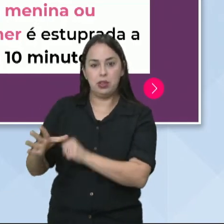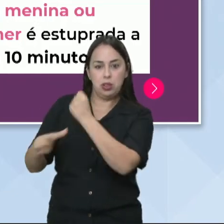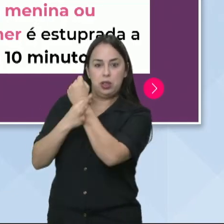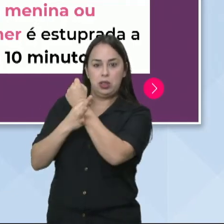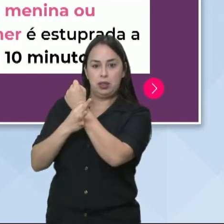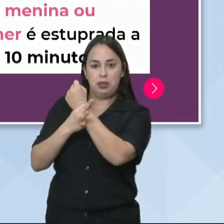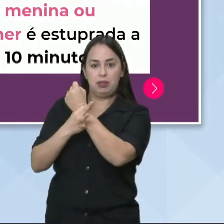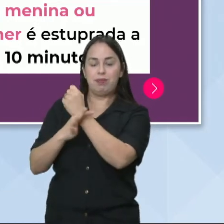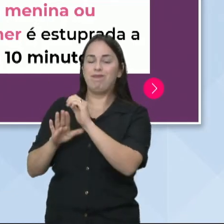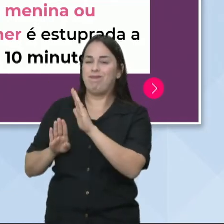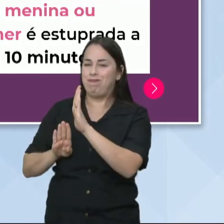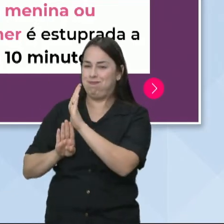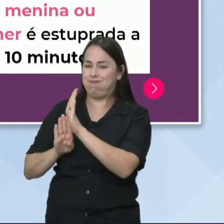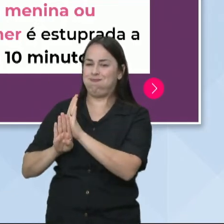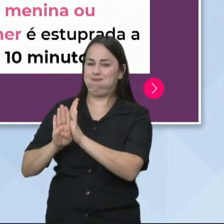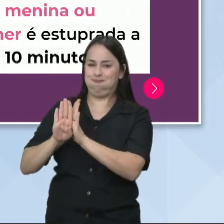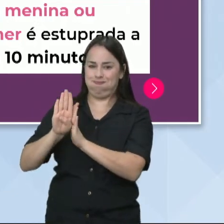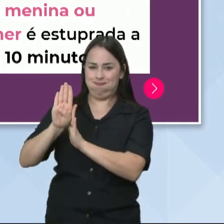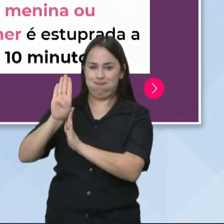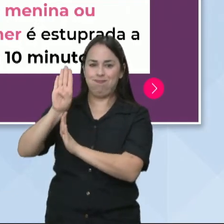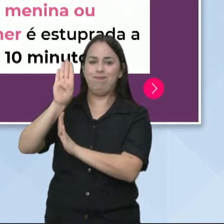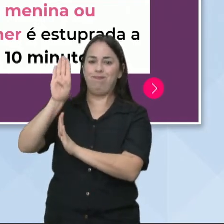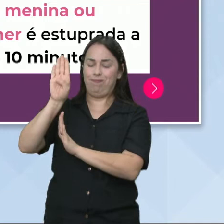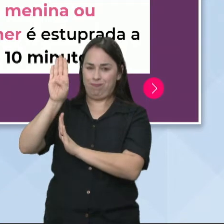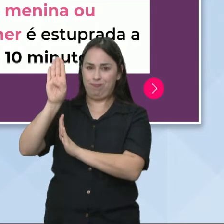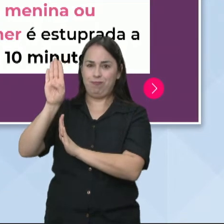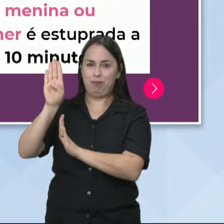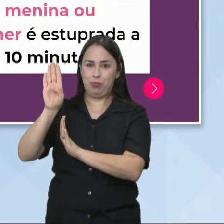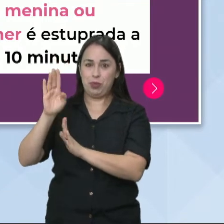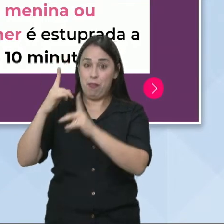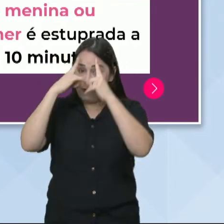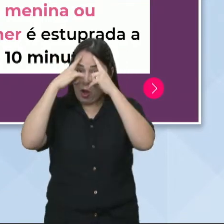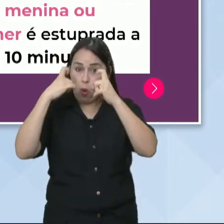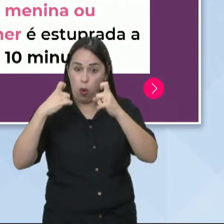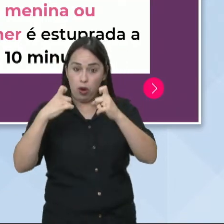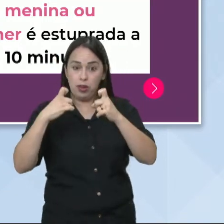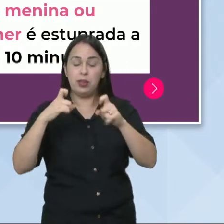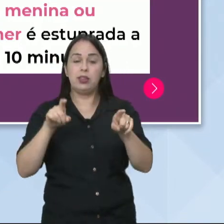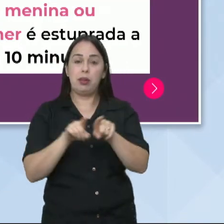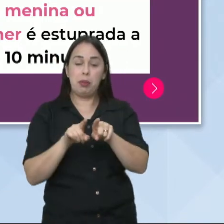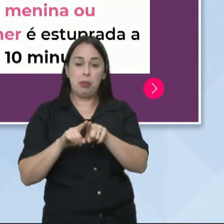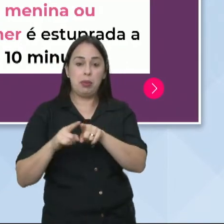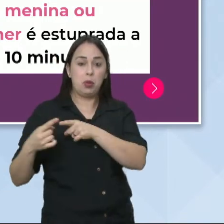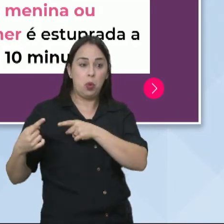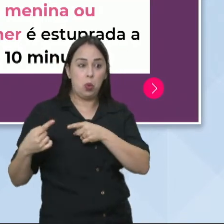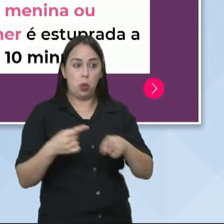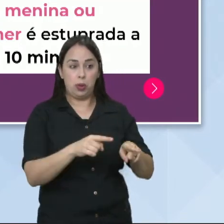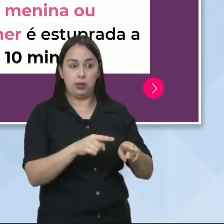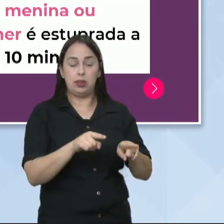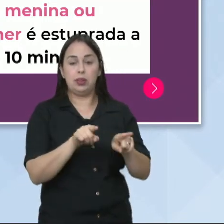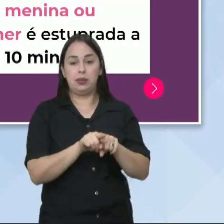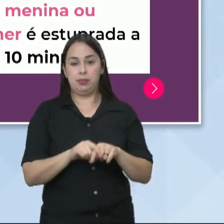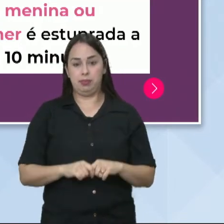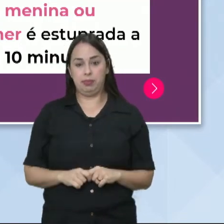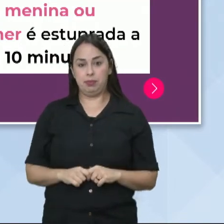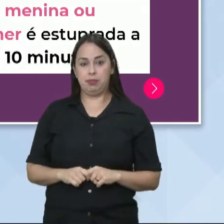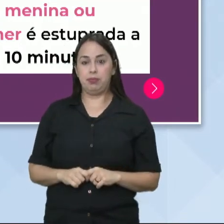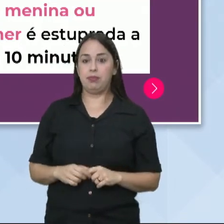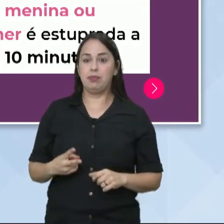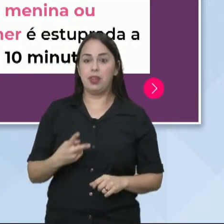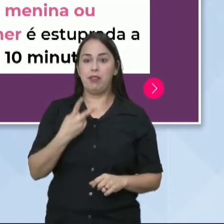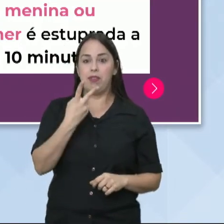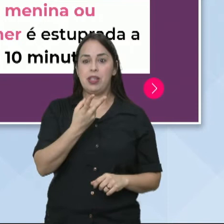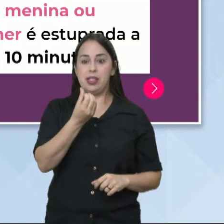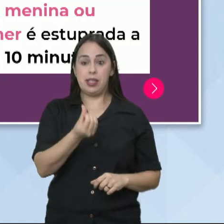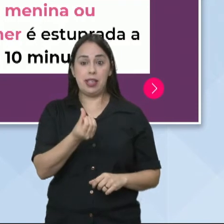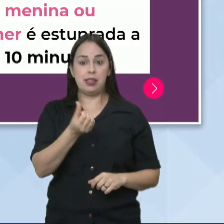aumento generalizado nos indicadores de violência de gênero no país no último ano.